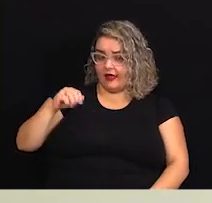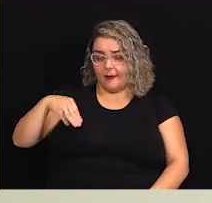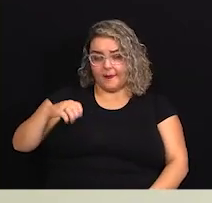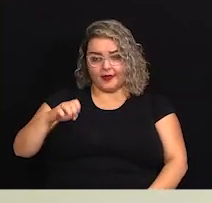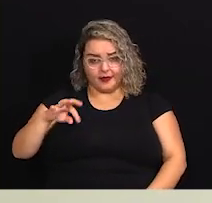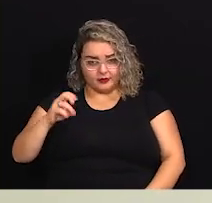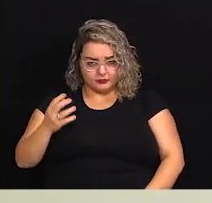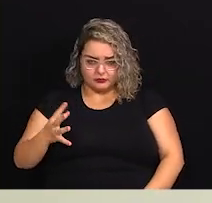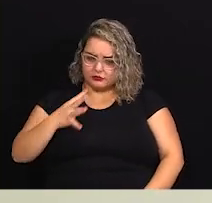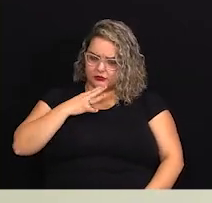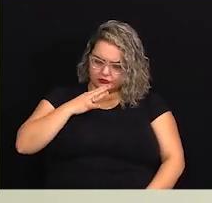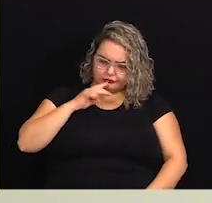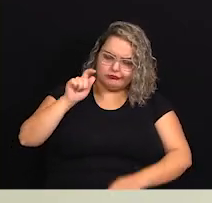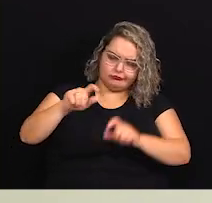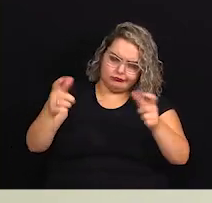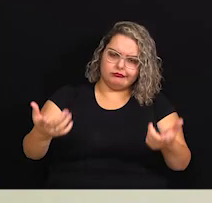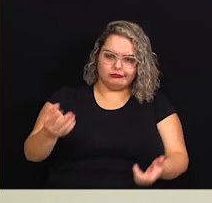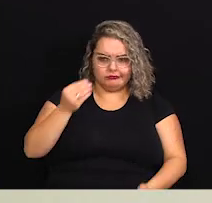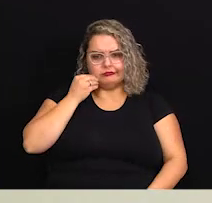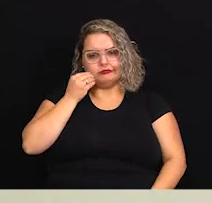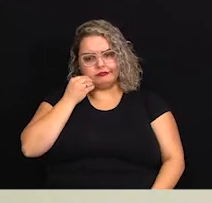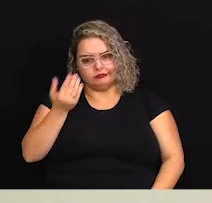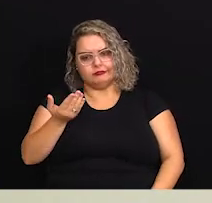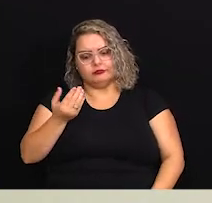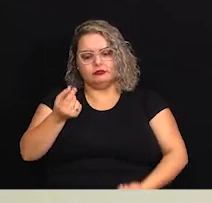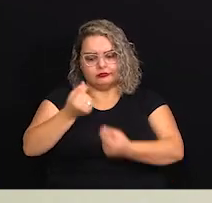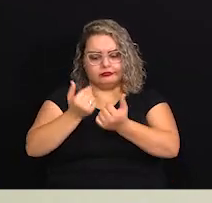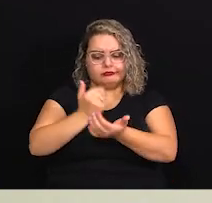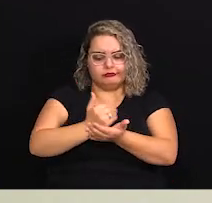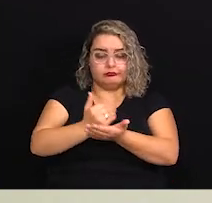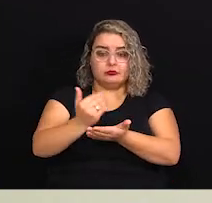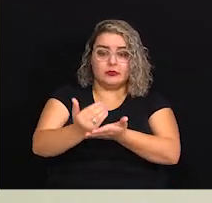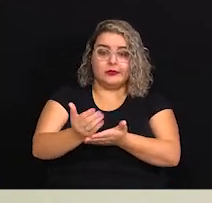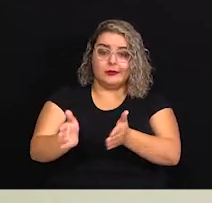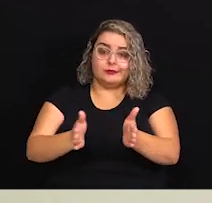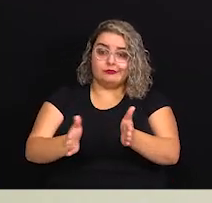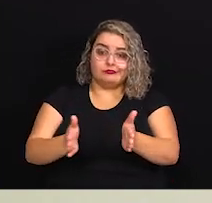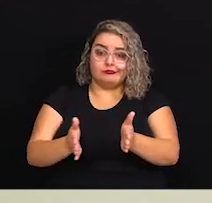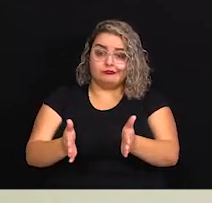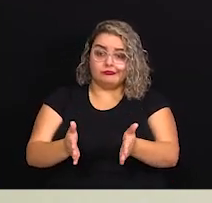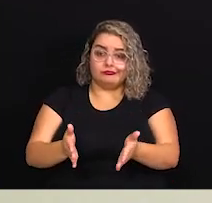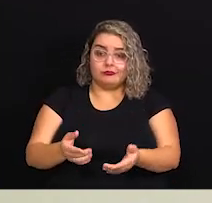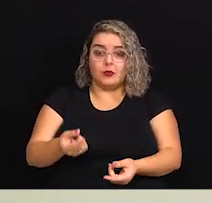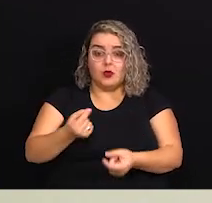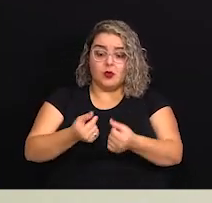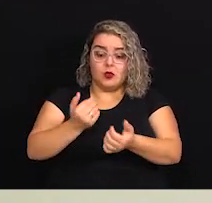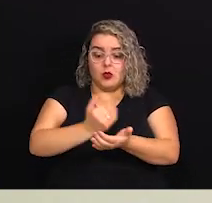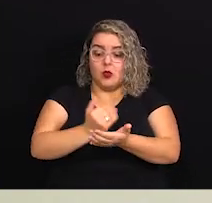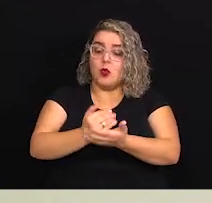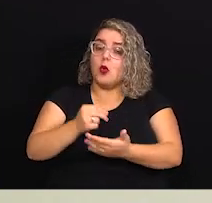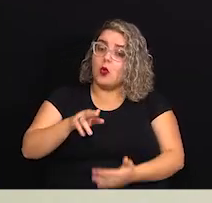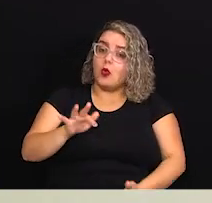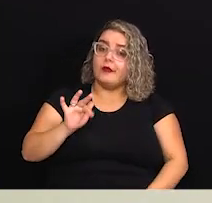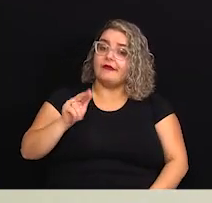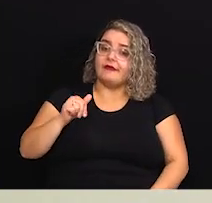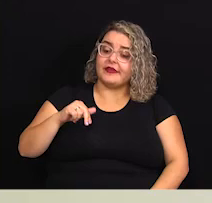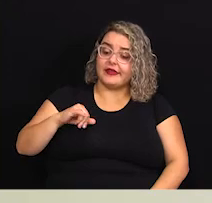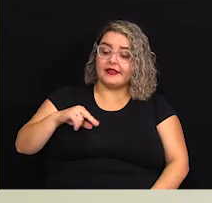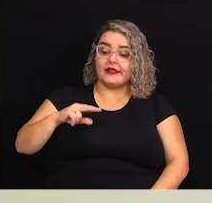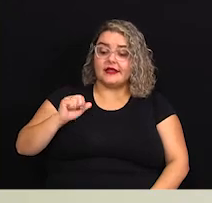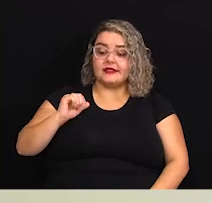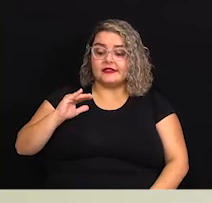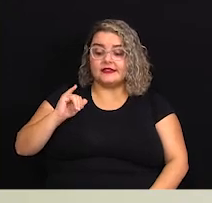isso. Todo mundo conhece alguém que já tentou pedir um empréstimo, não é mesmo? Só que no momento acabou tendo seu empréstimo ou seu